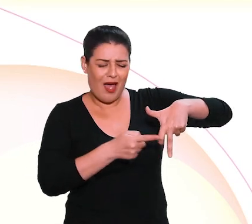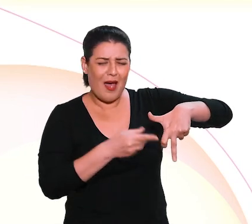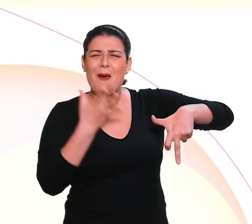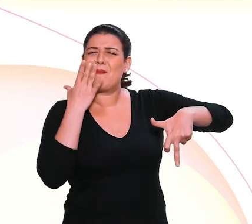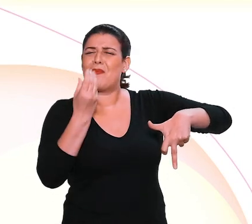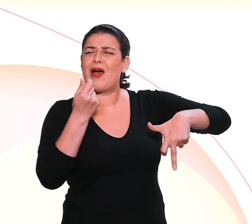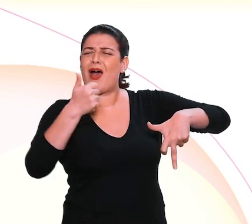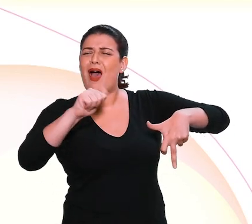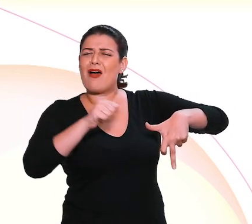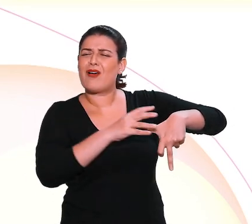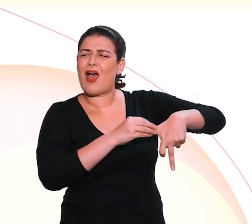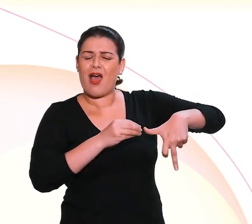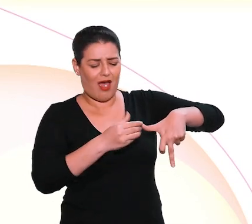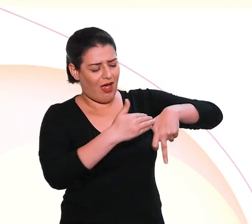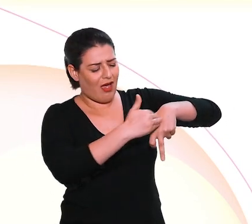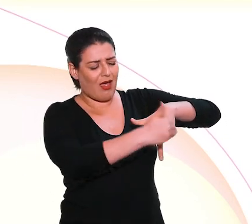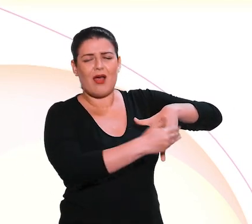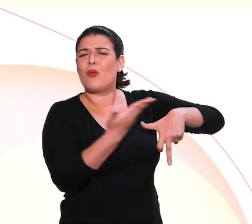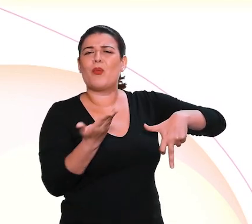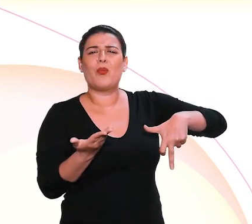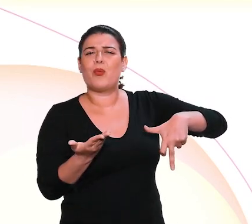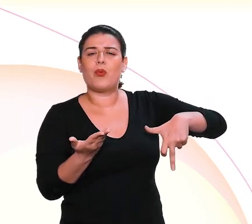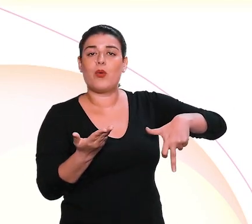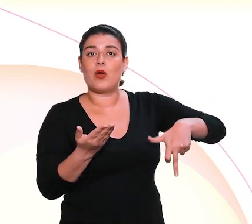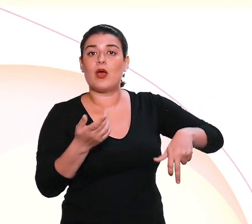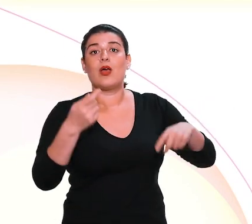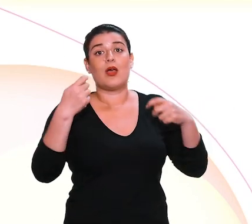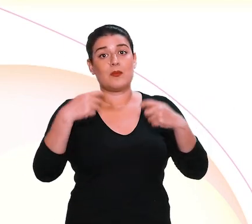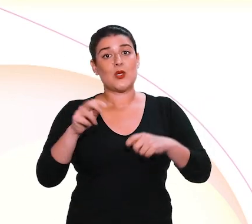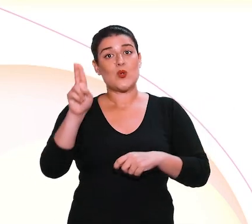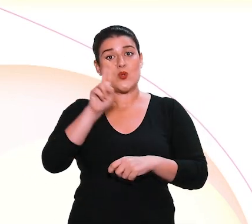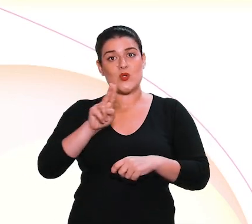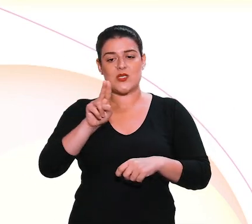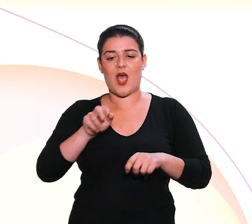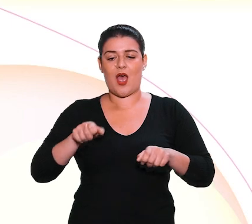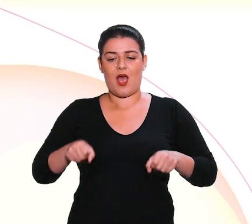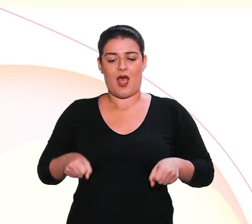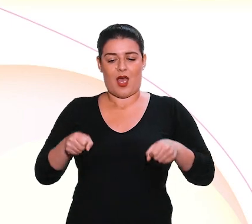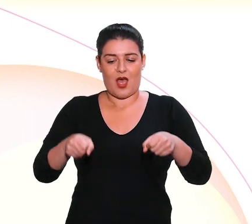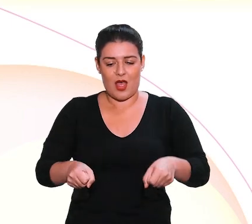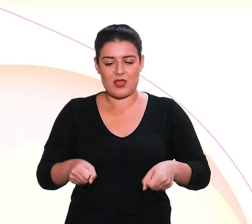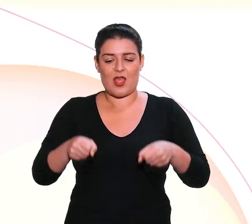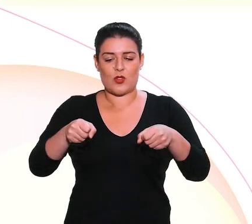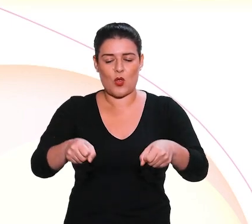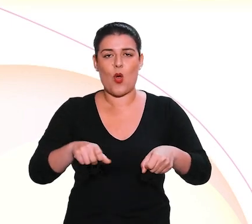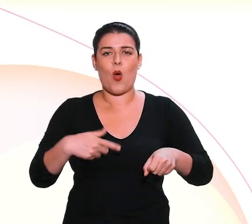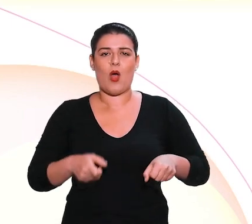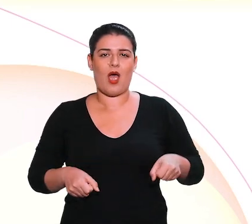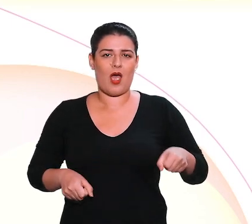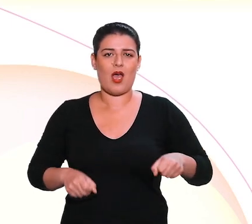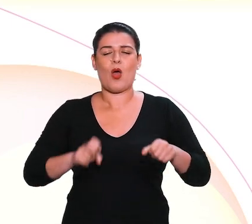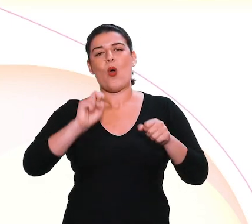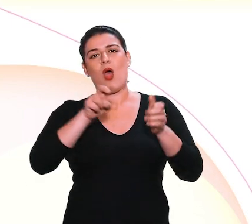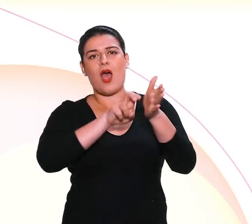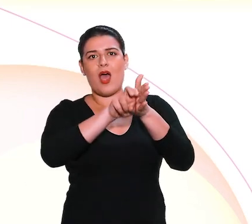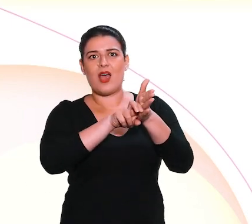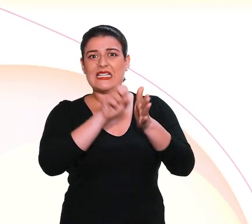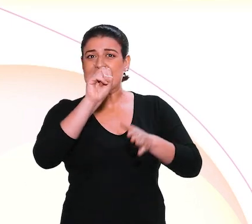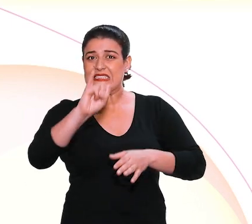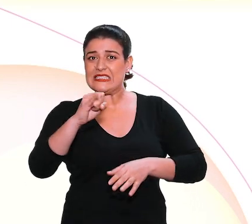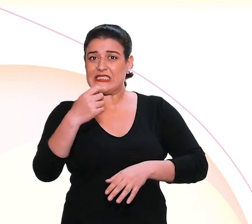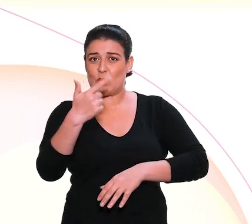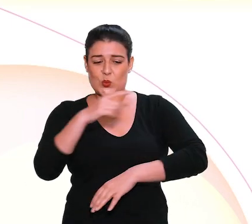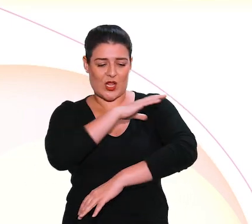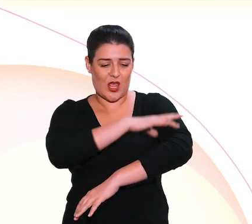perna? Pessoal, se ele vai usar a tecnologia assistiva como muleta, andador, cadeira de roda, como que ele vai fazer o